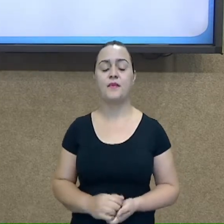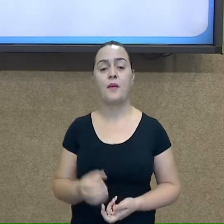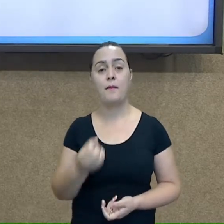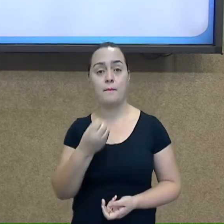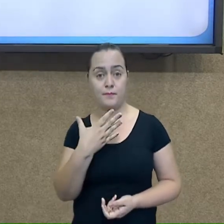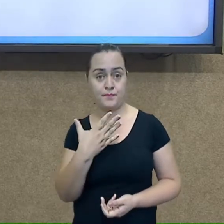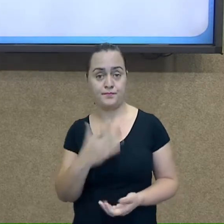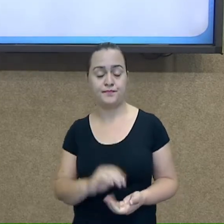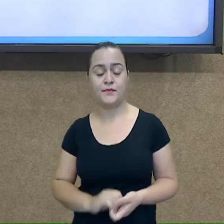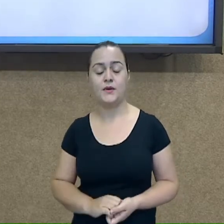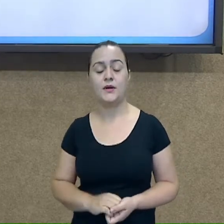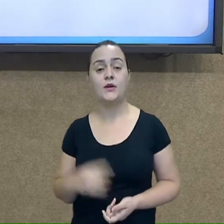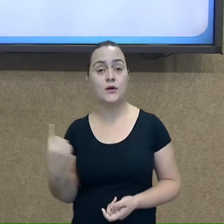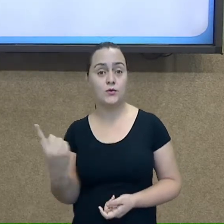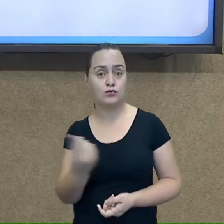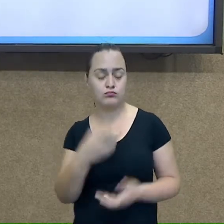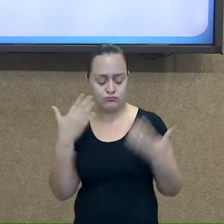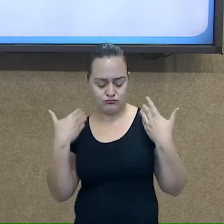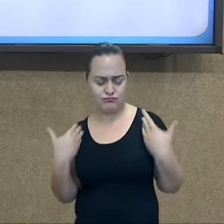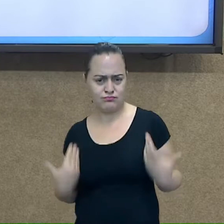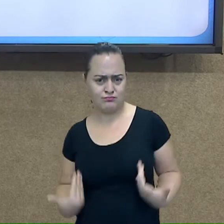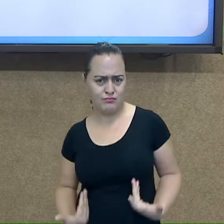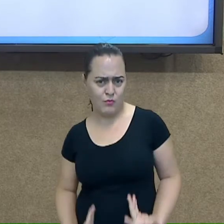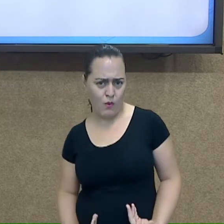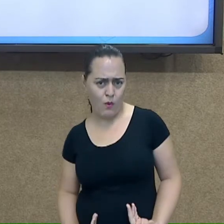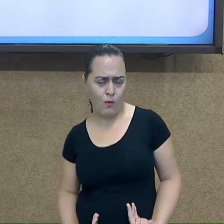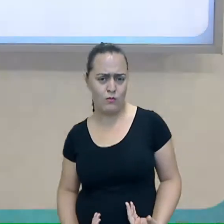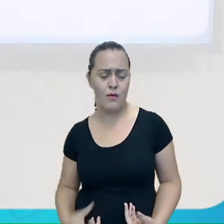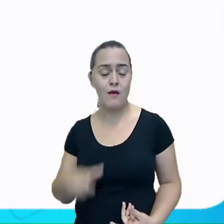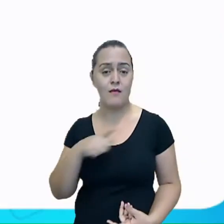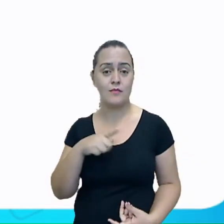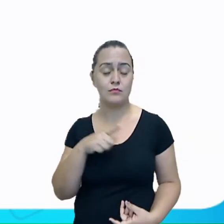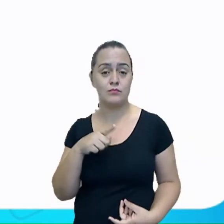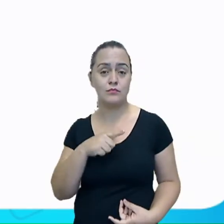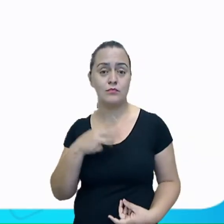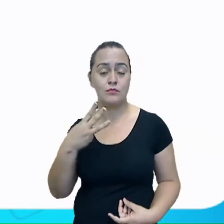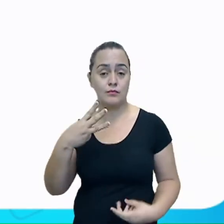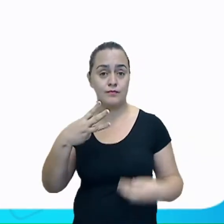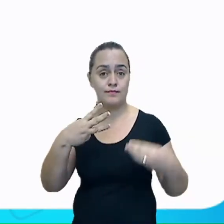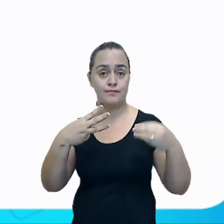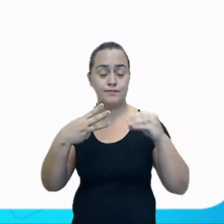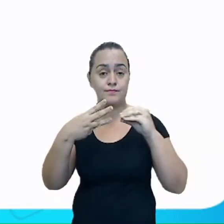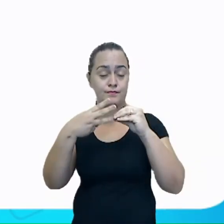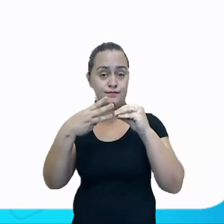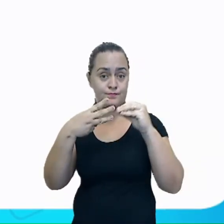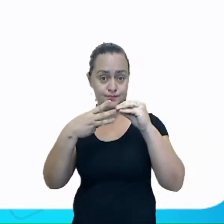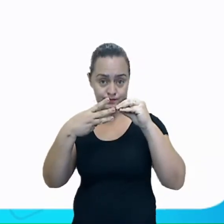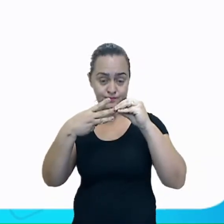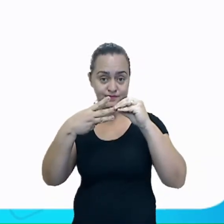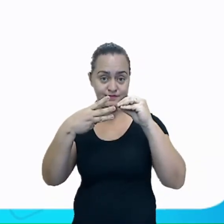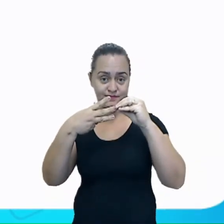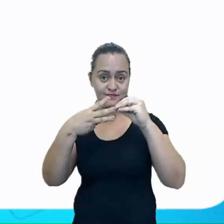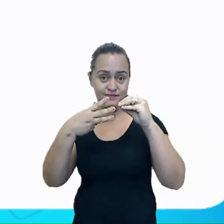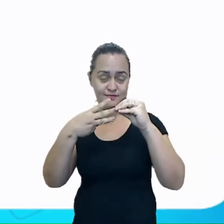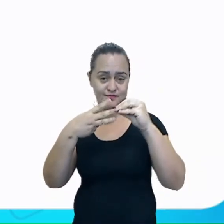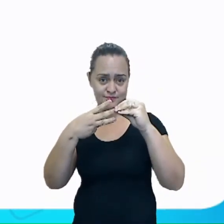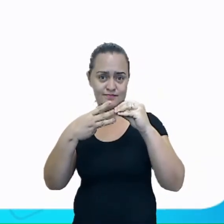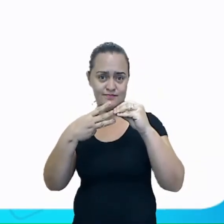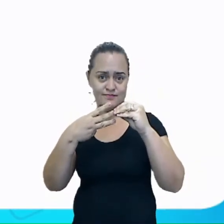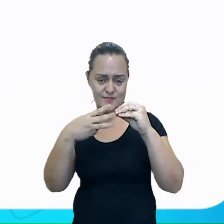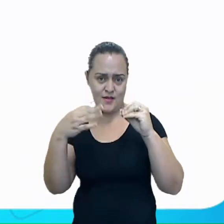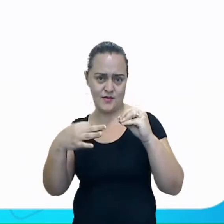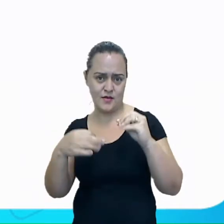nosso organismo, ele é formado por células. As células, vamos pensar assim, vou construir uma casa,